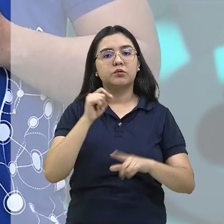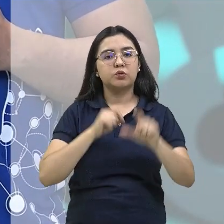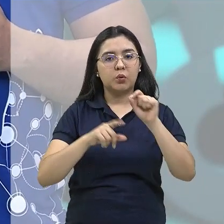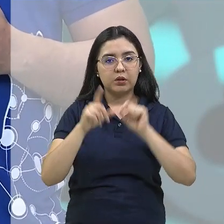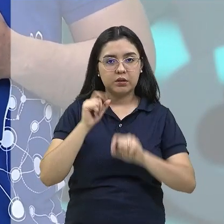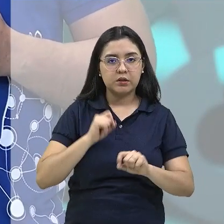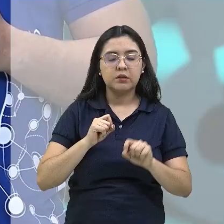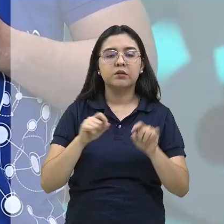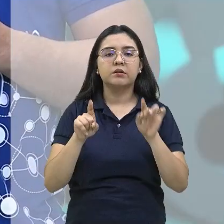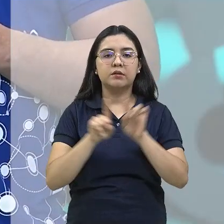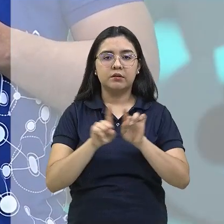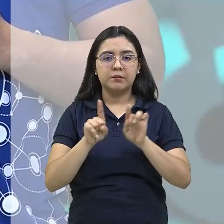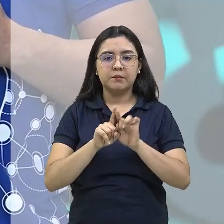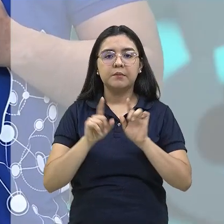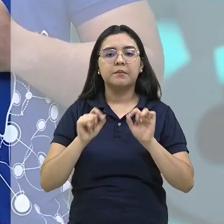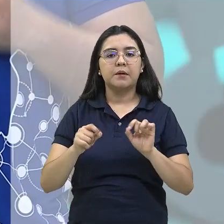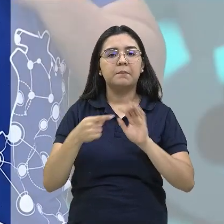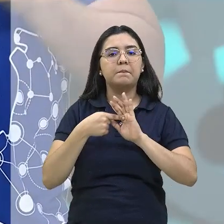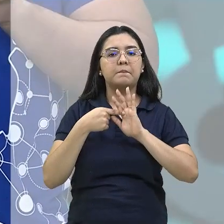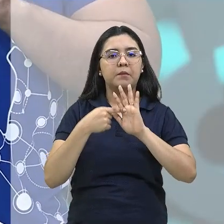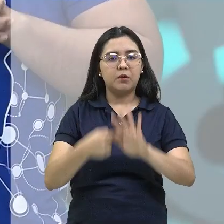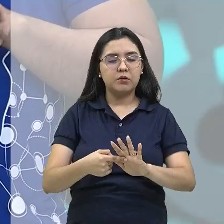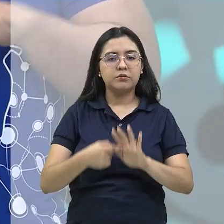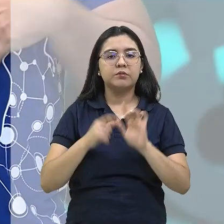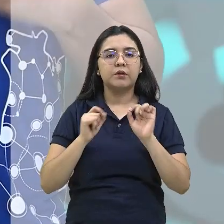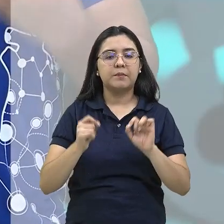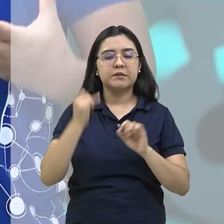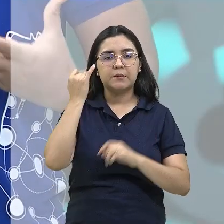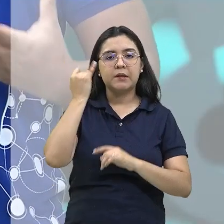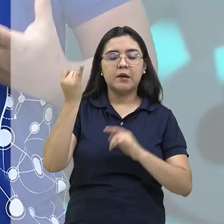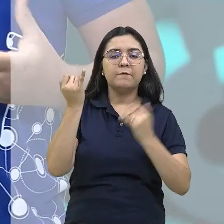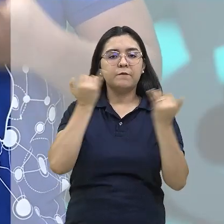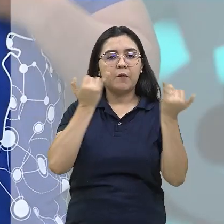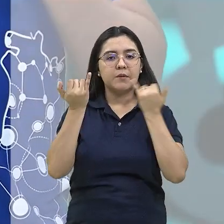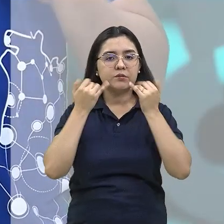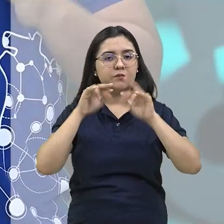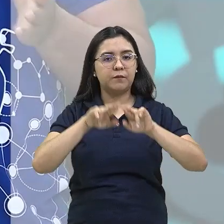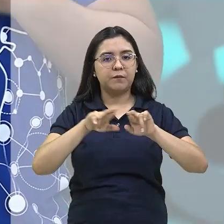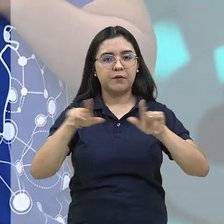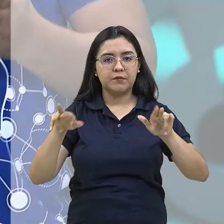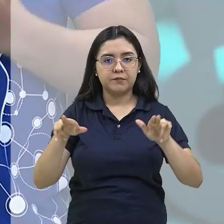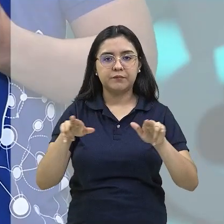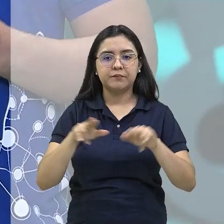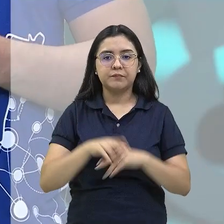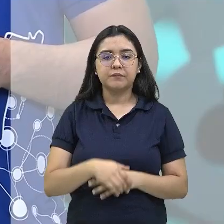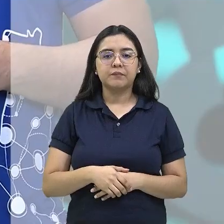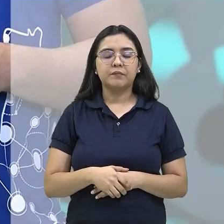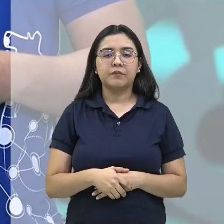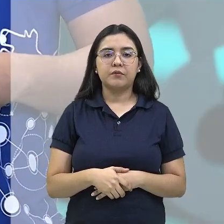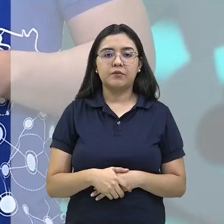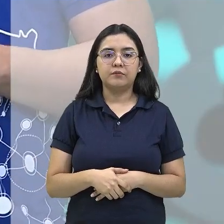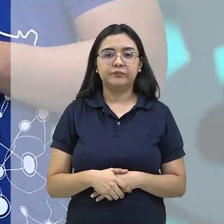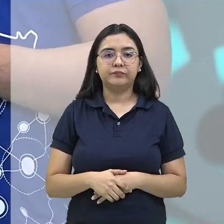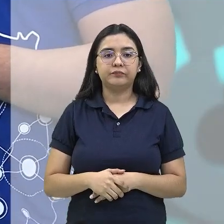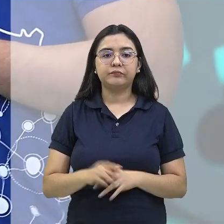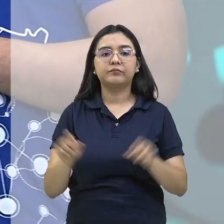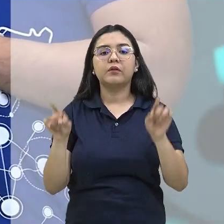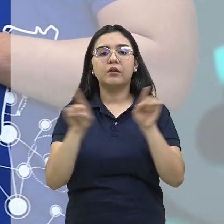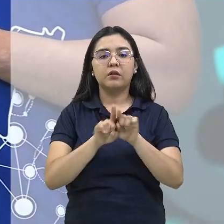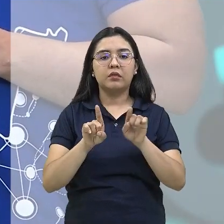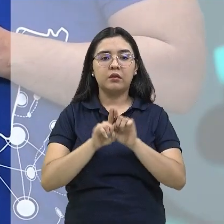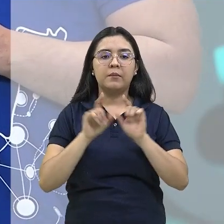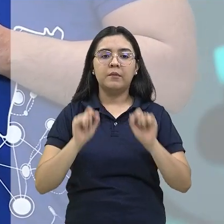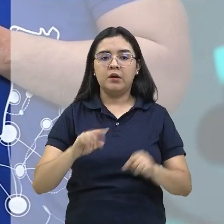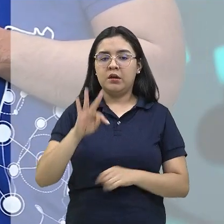também transmitem ideia, transmitem informações diversas por meio dessa seleção. E a tipografia.